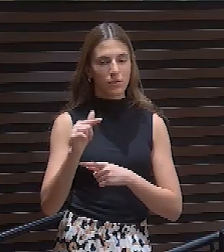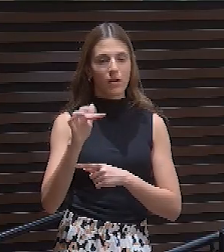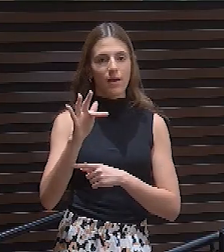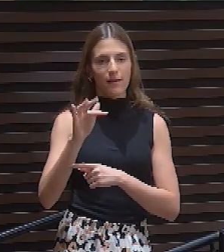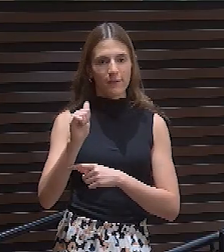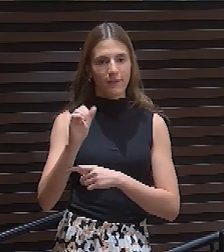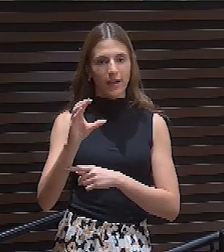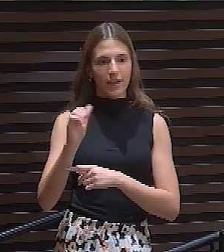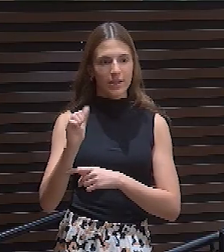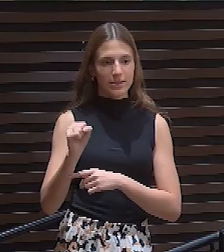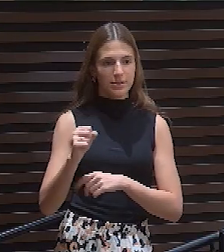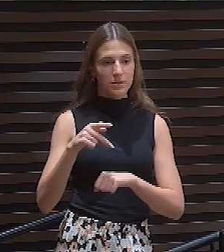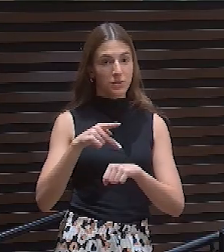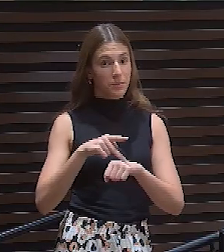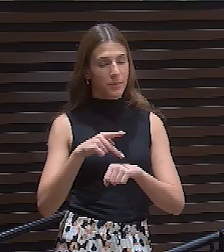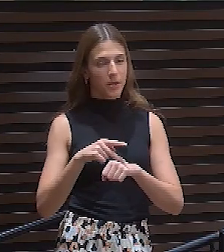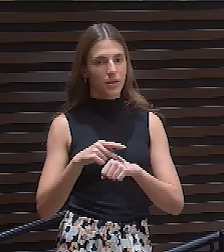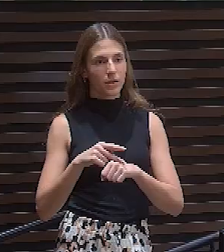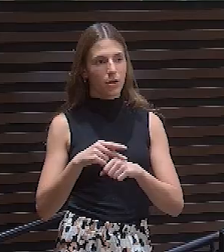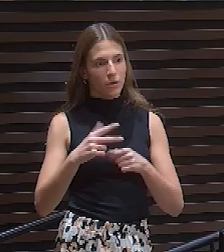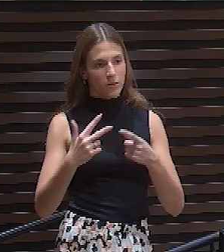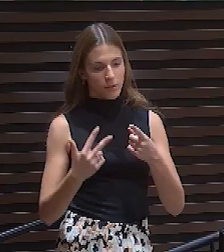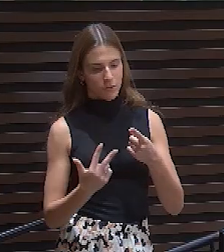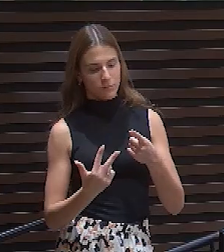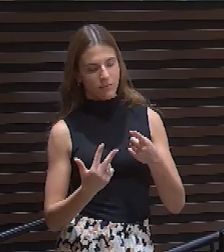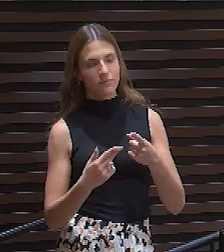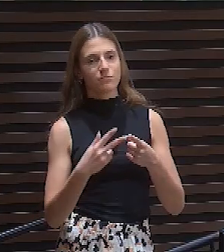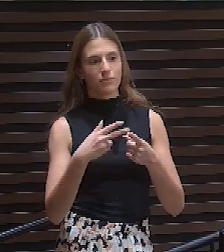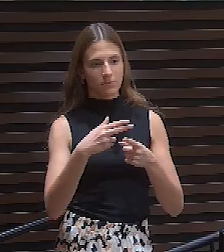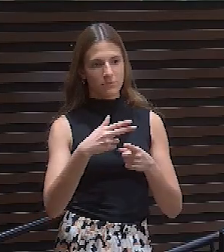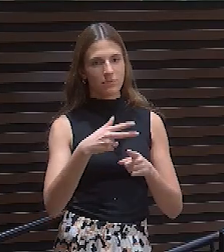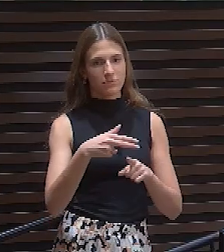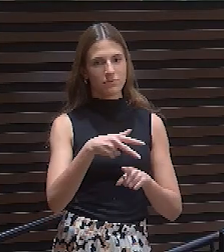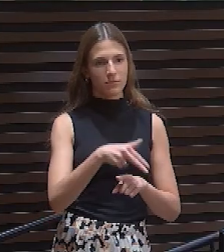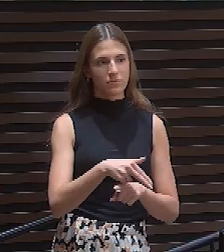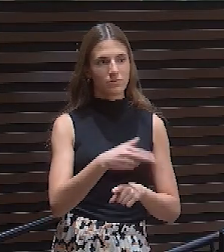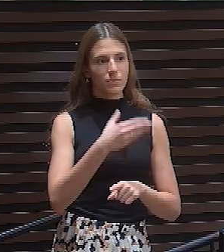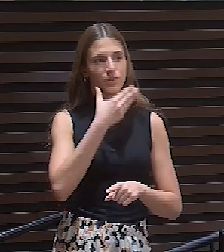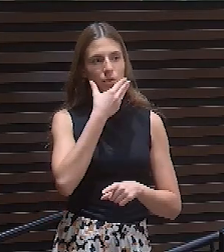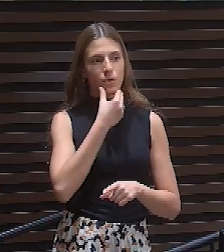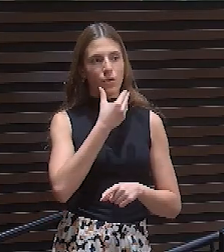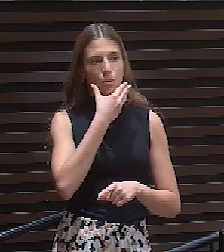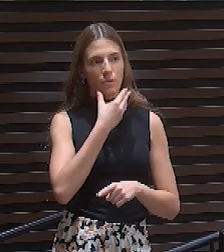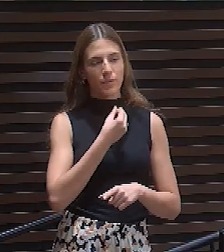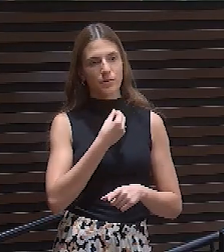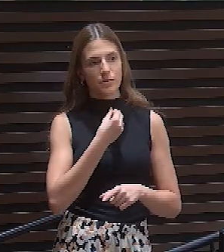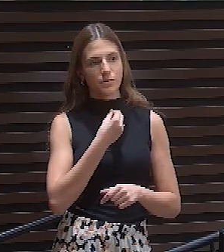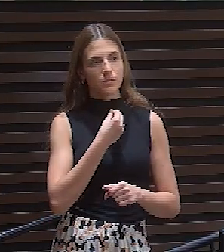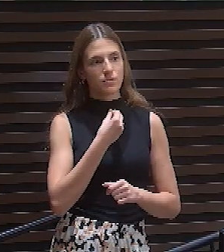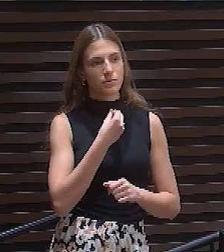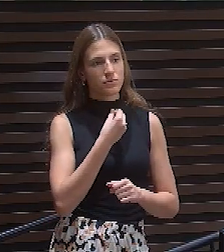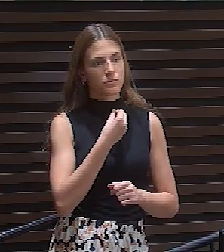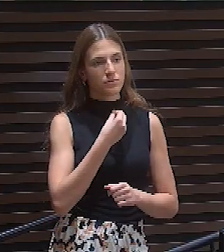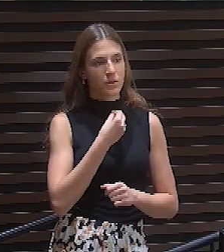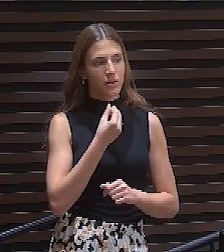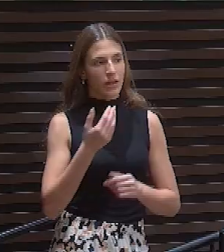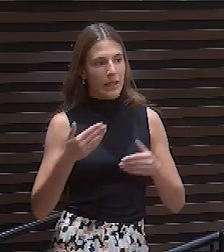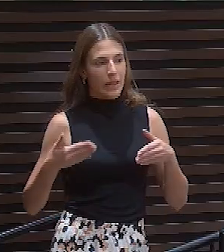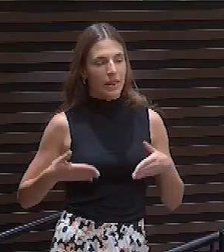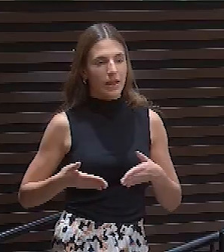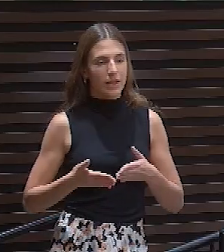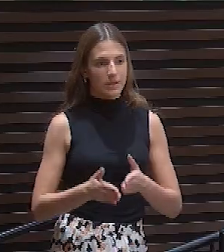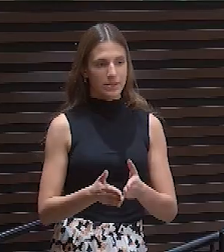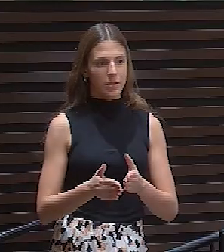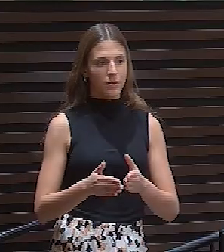Cortar o prepúcio do pênis de homens que nasceram